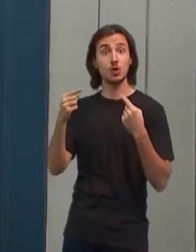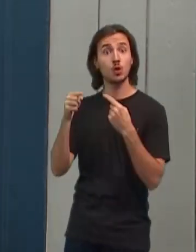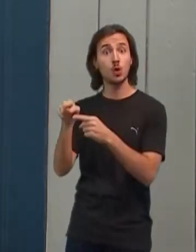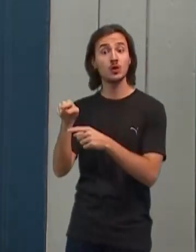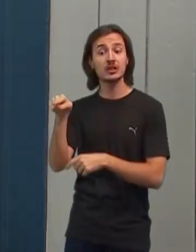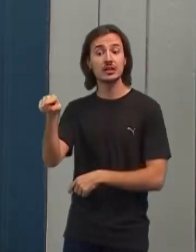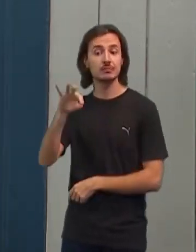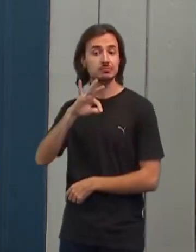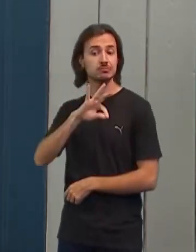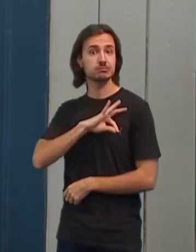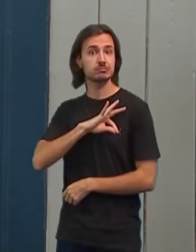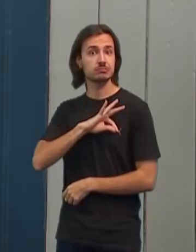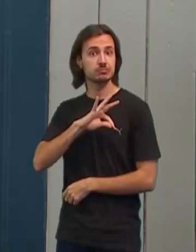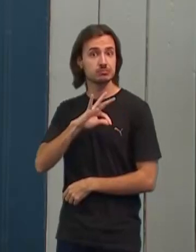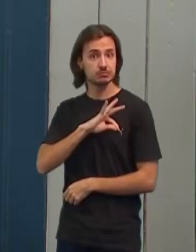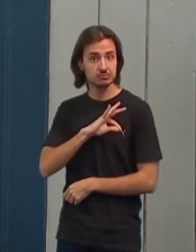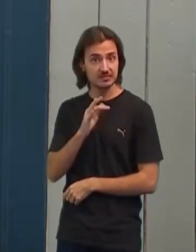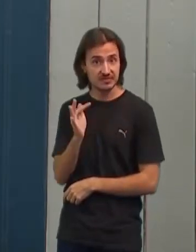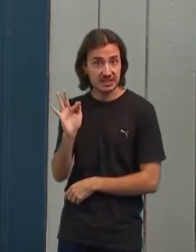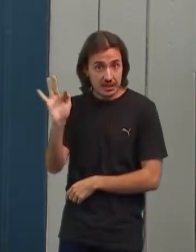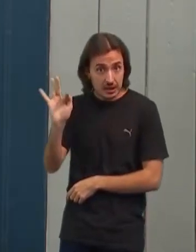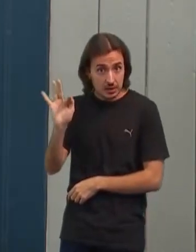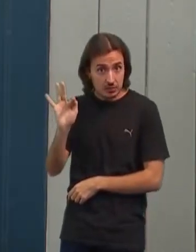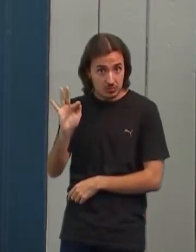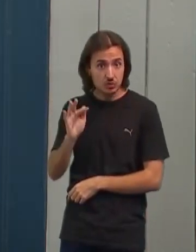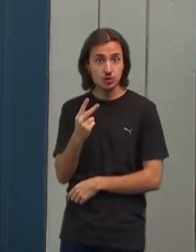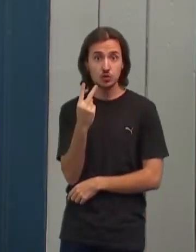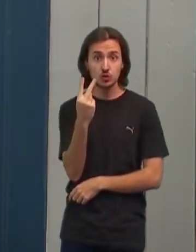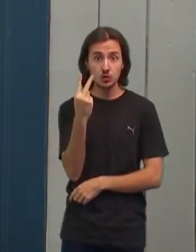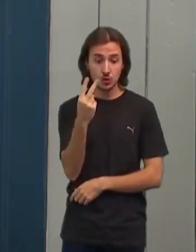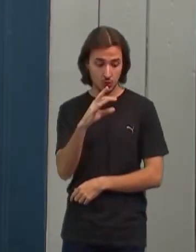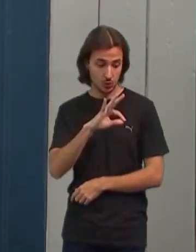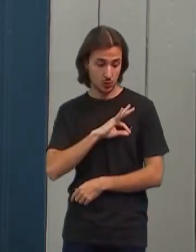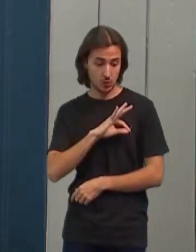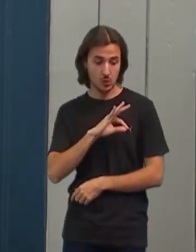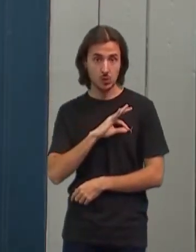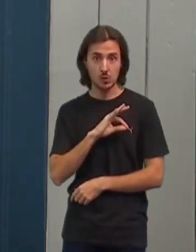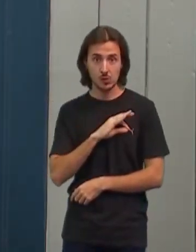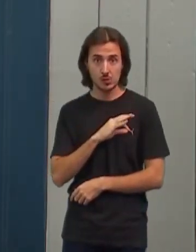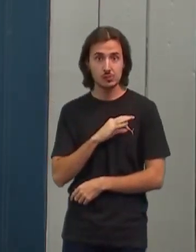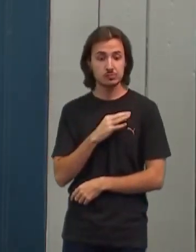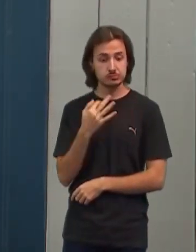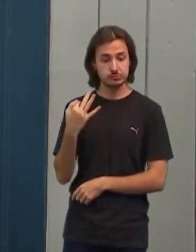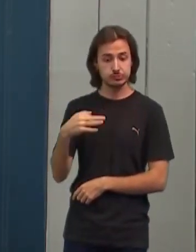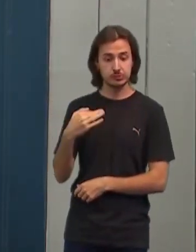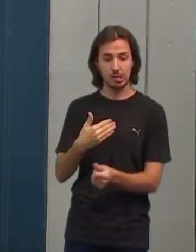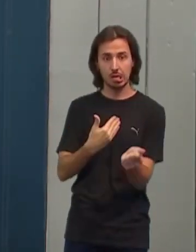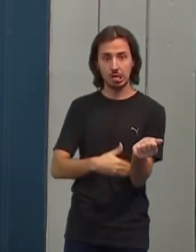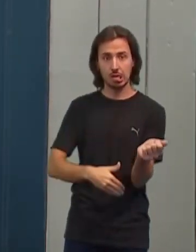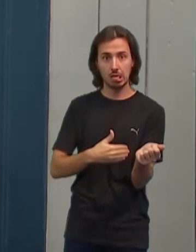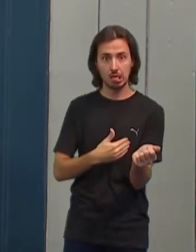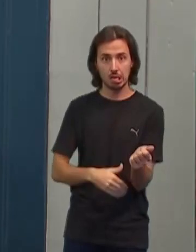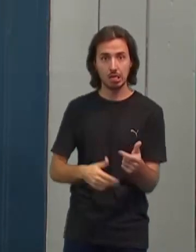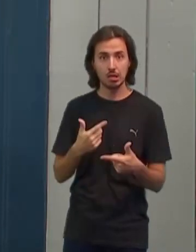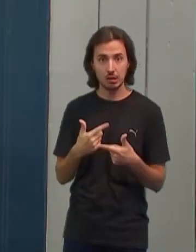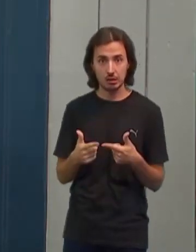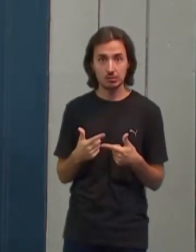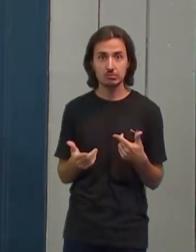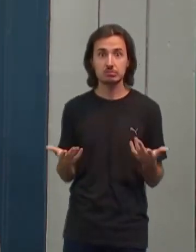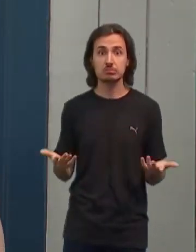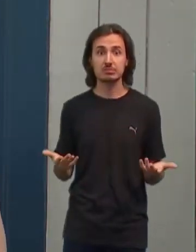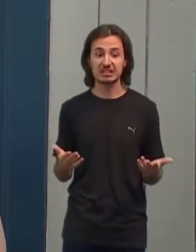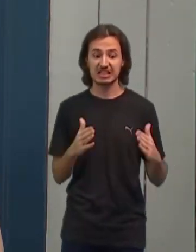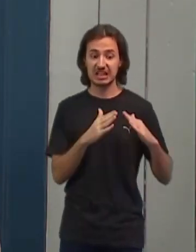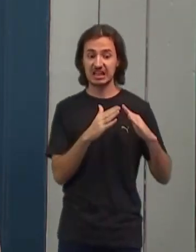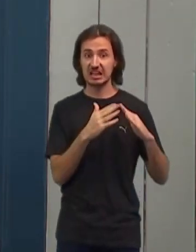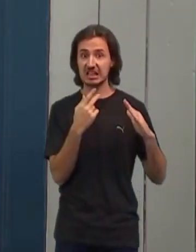dois policiais nesse episódio. Apreenderam, na casa dele, mais de